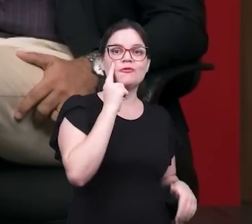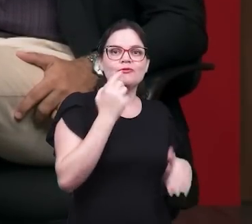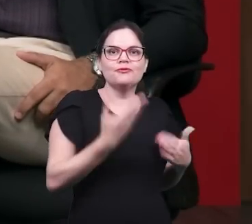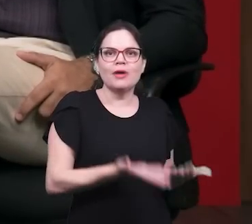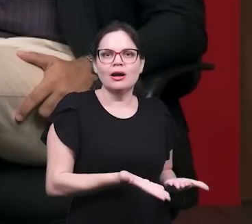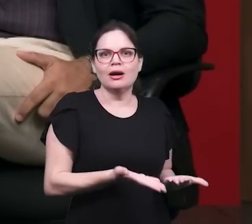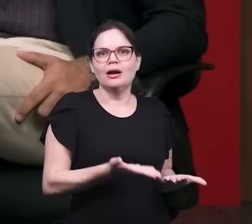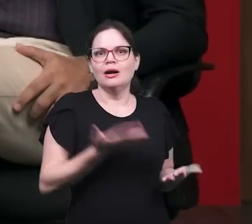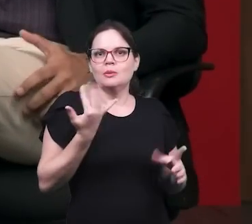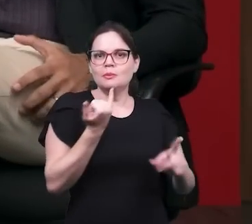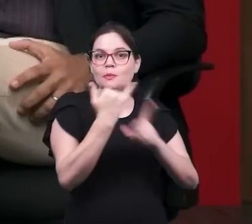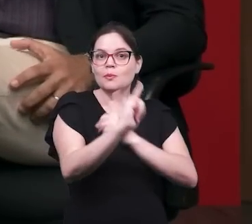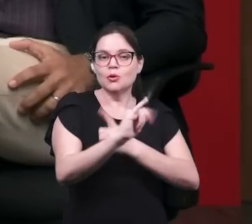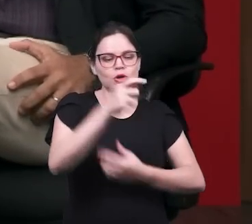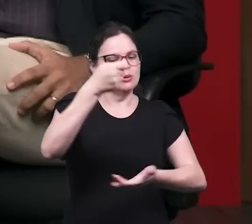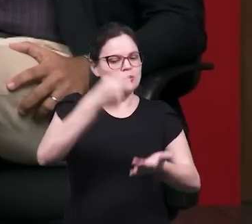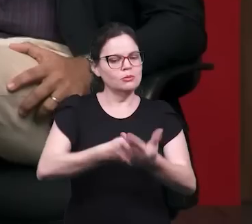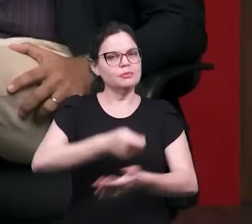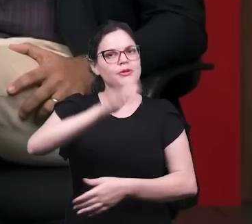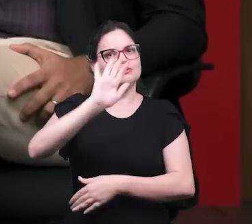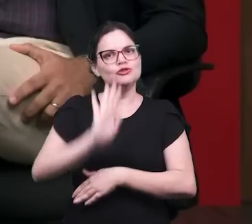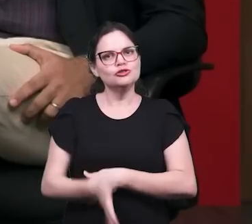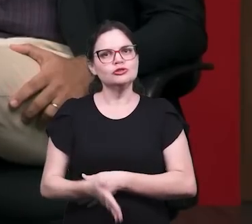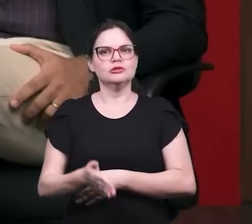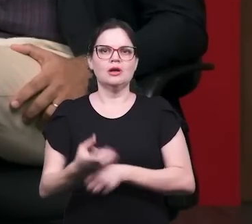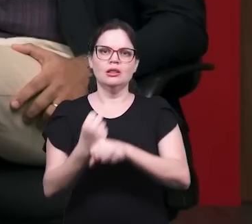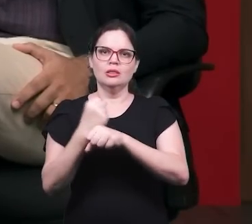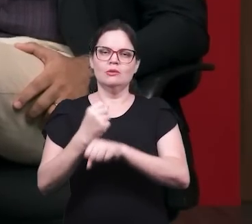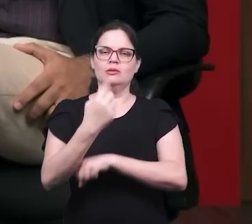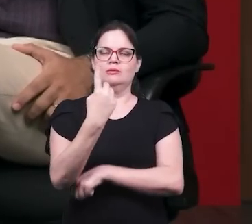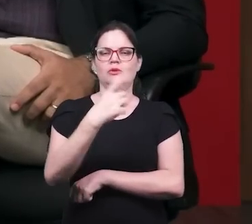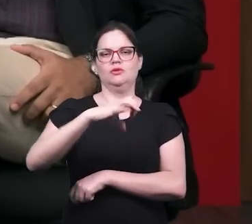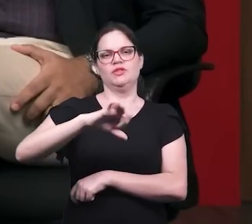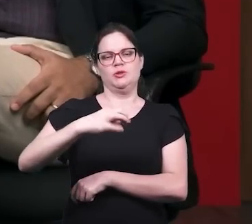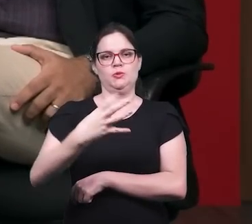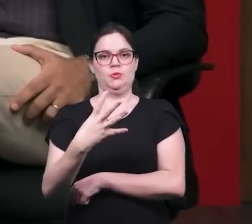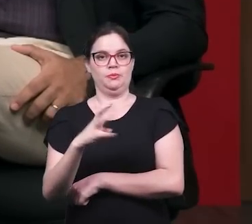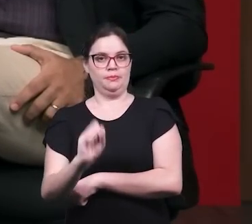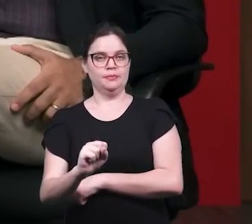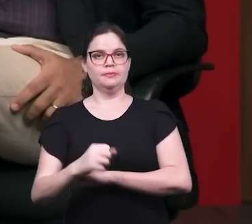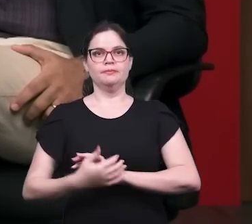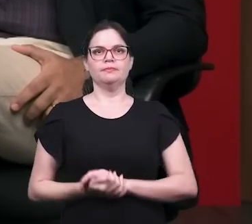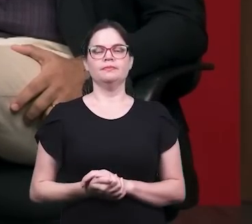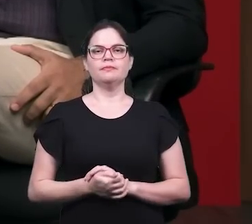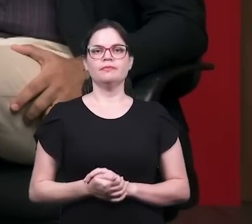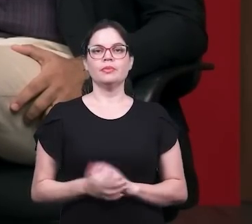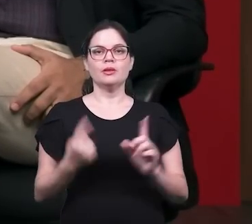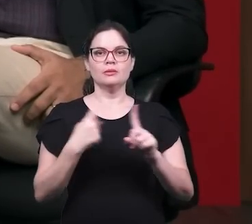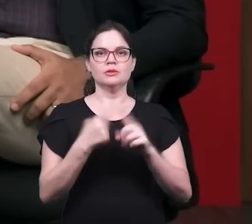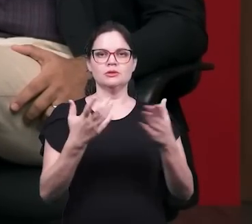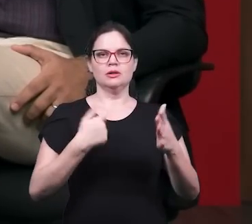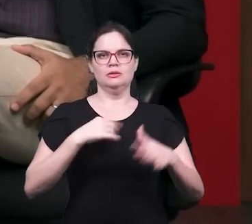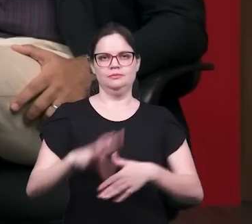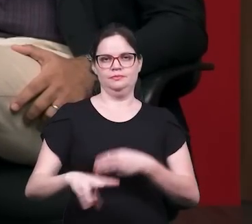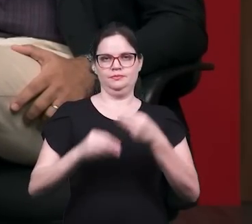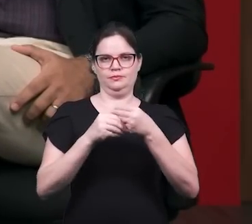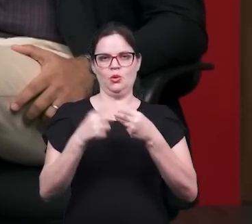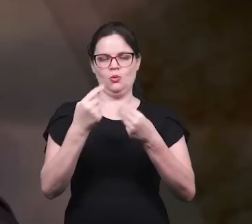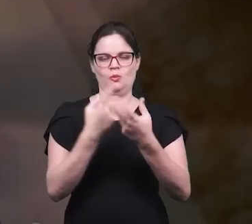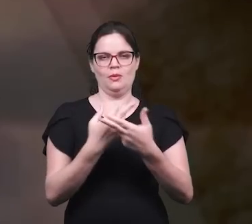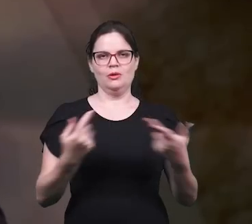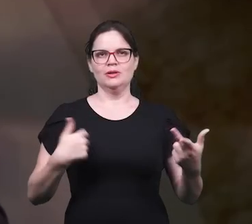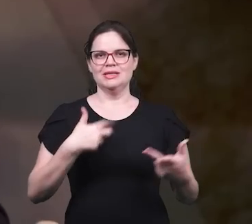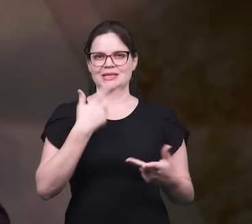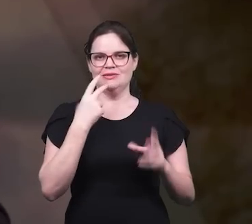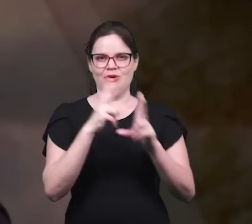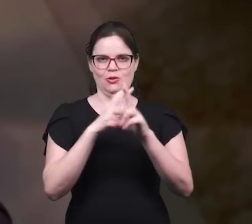né? Se cumpriu nos nossos dias, né? E eu ainda só queria colocar uma coisa, já que a gente entrou